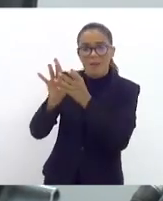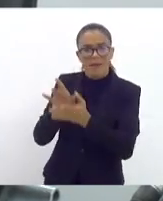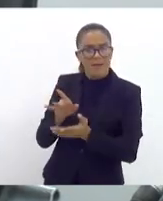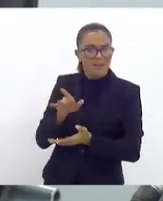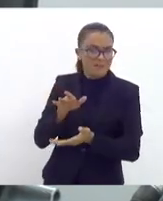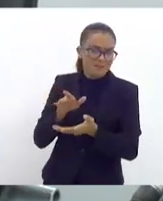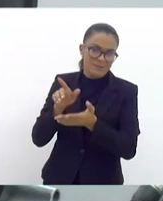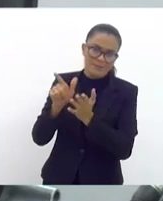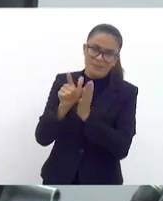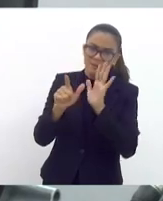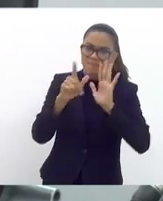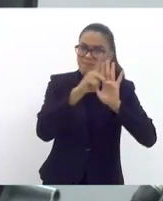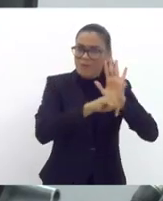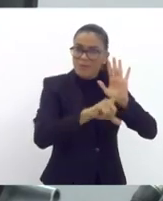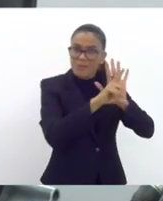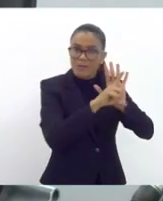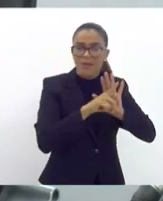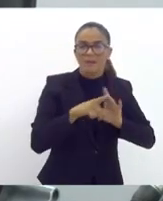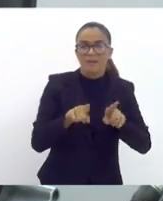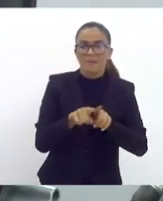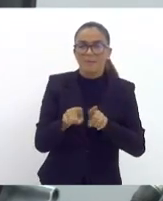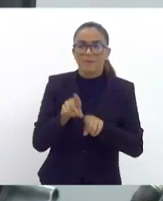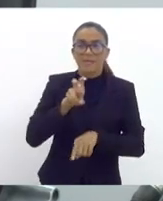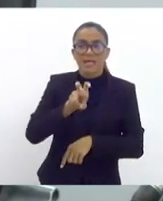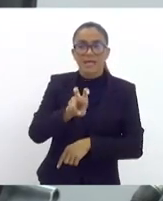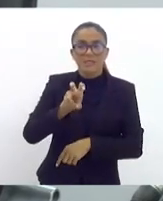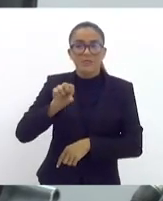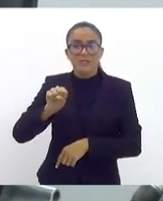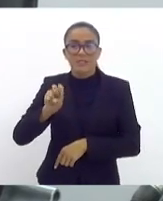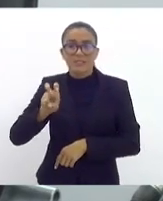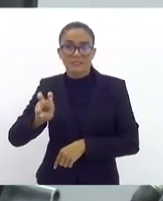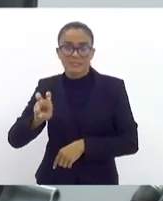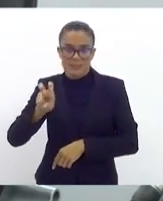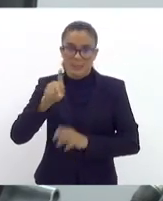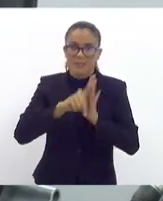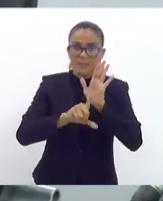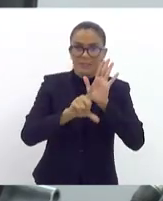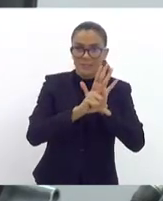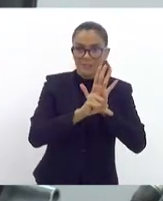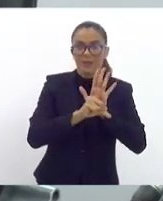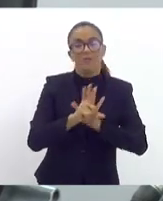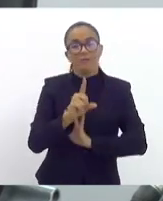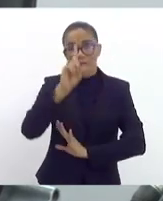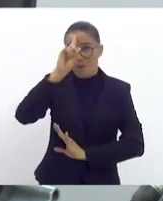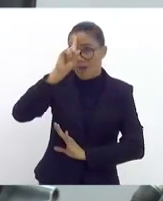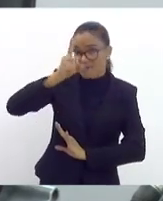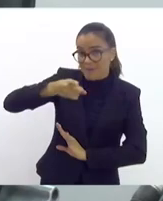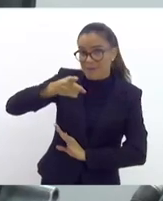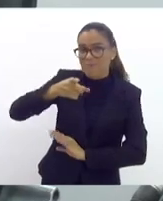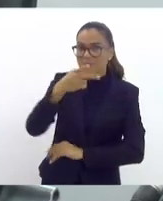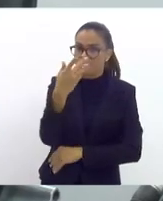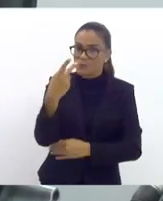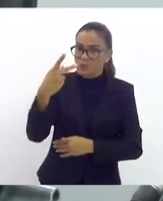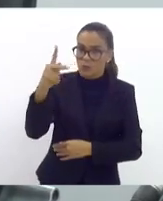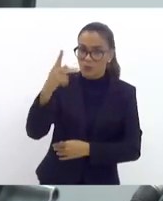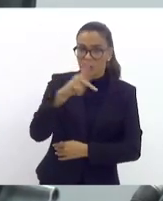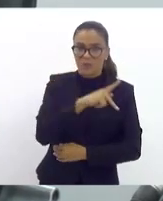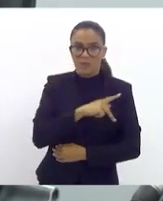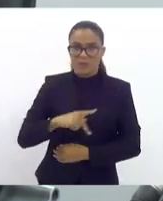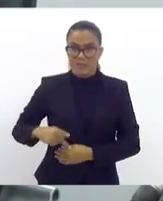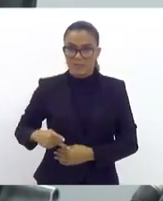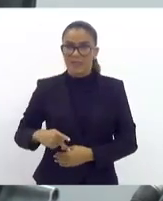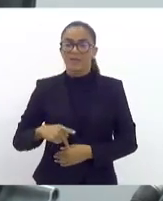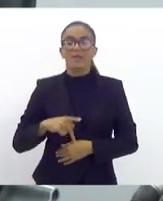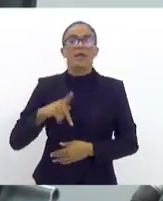projetos para plenário de 585 projetos ou seja foi uma determinação sua no início do mandato que